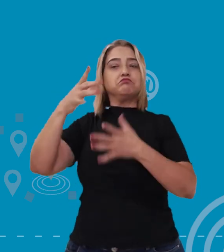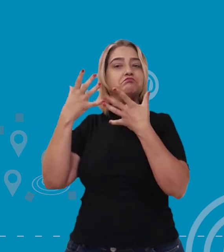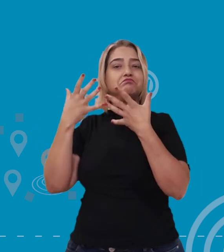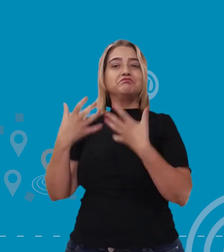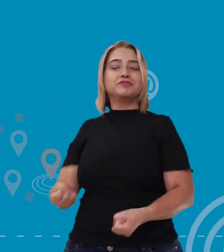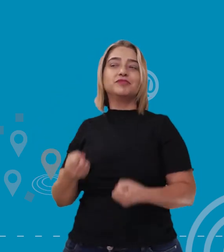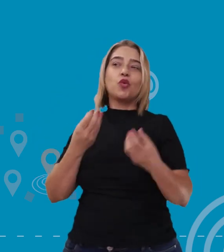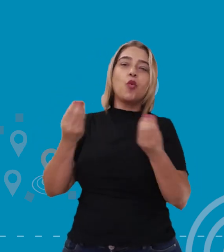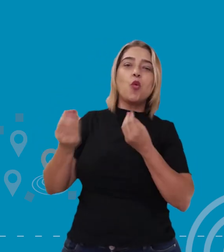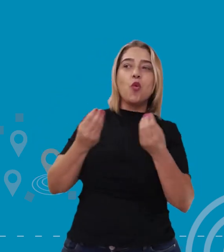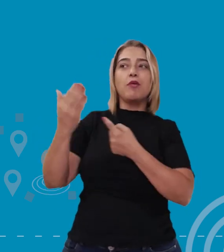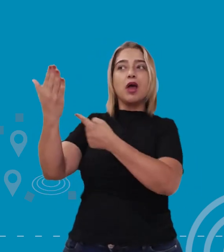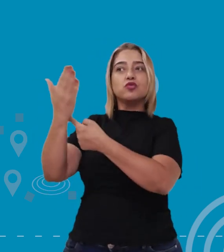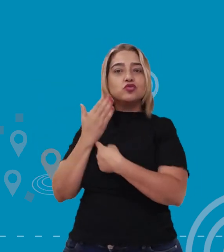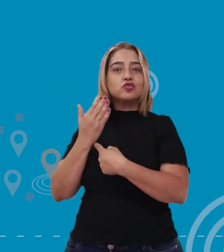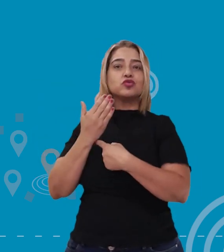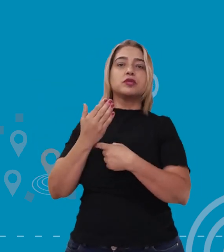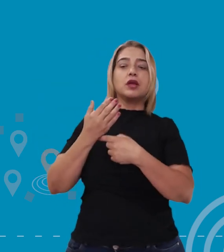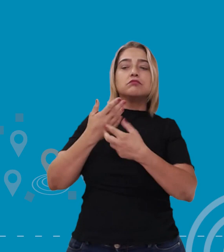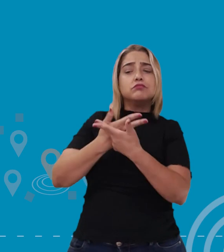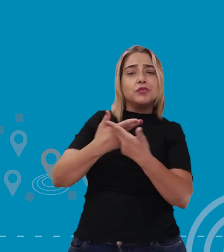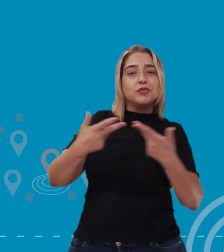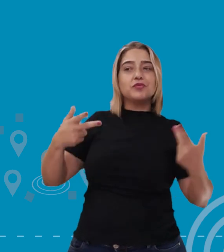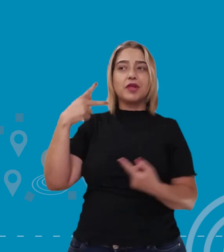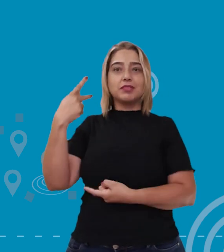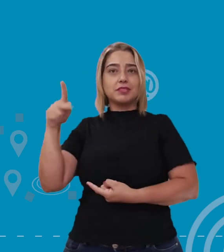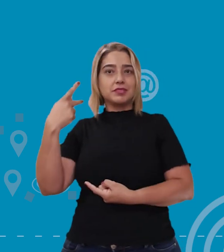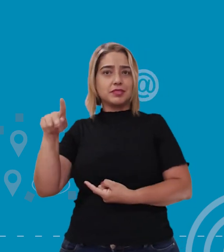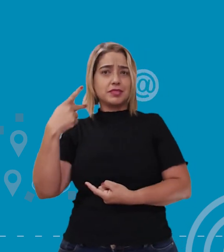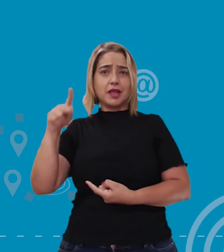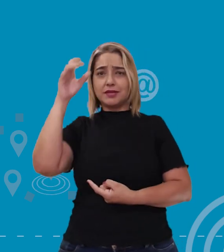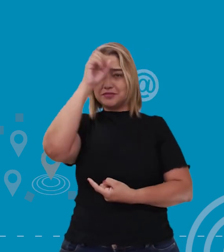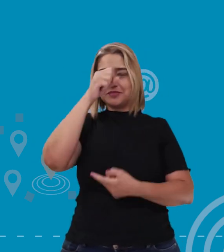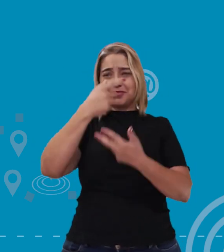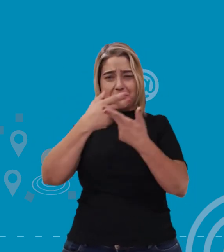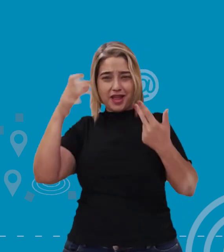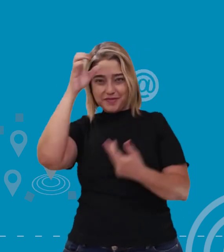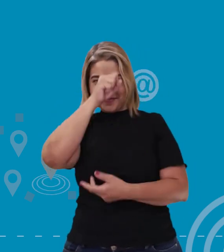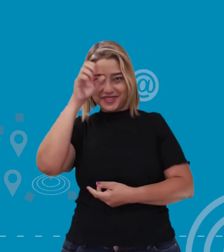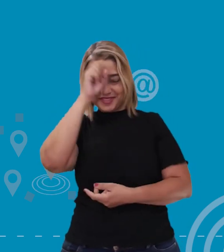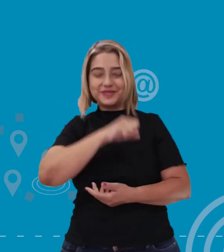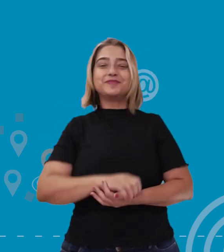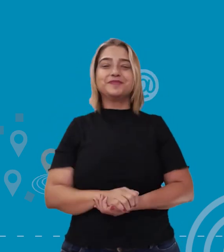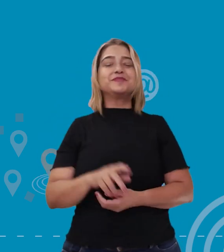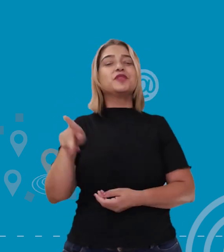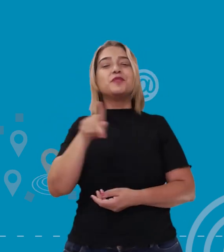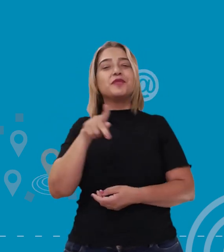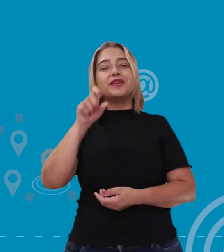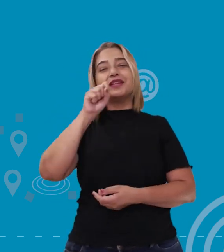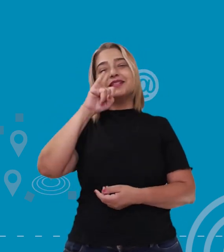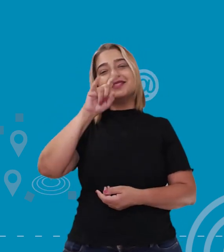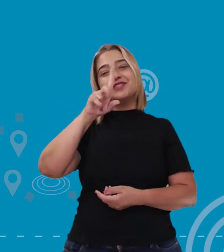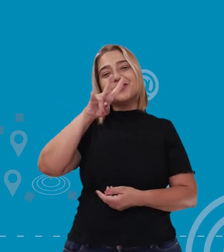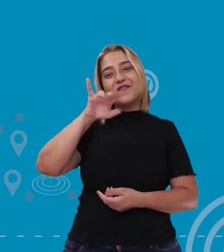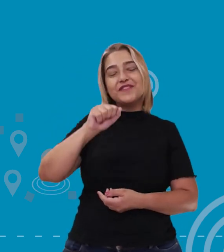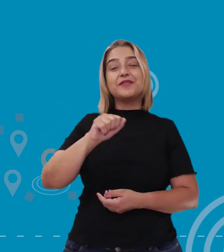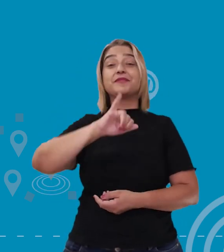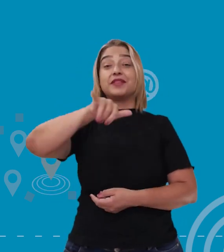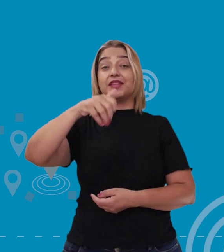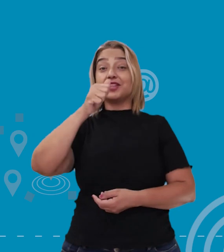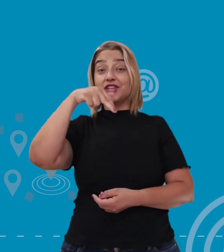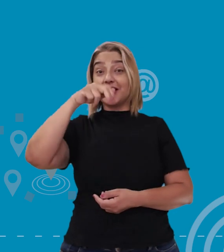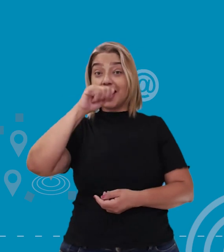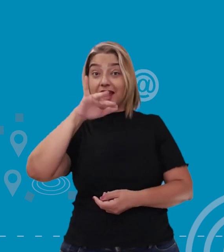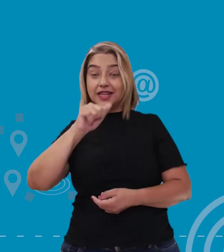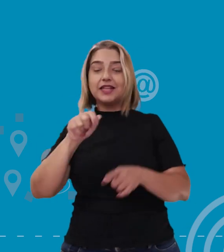aceitaram compartilhar conosco prontamente, como a professora Silvia Colelo, professora Janaína Cristina